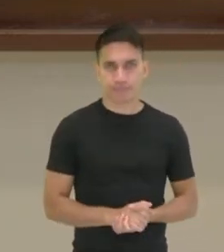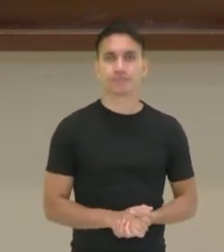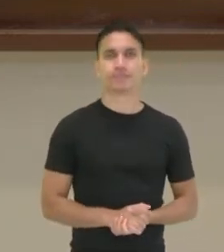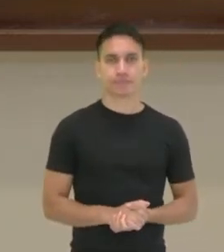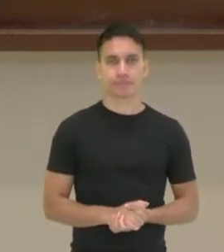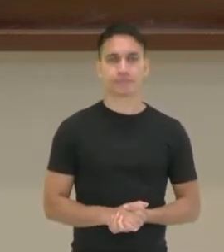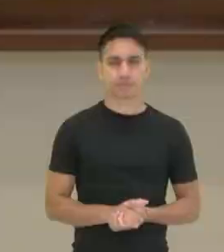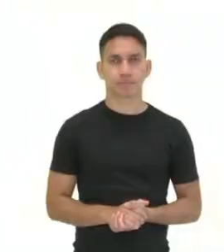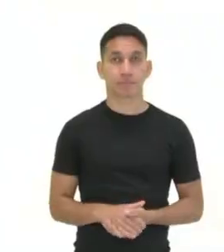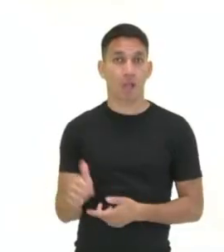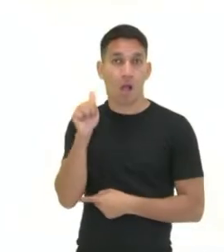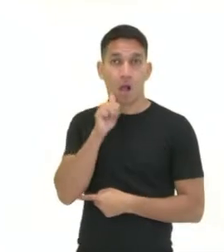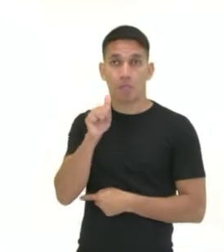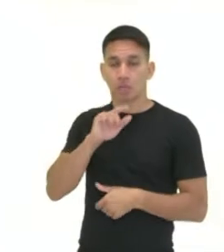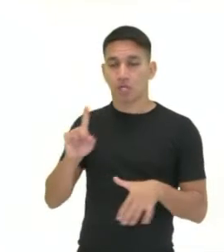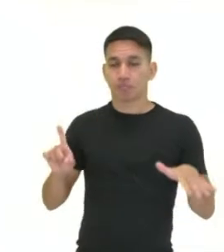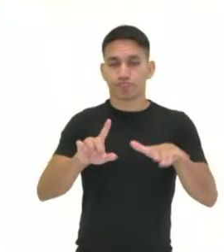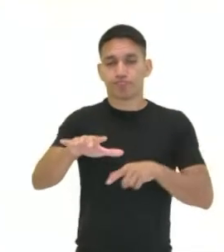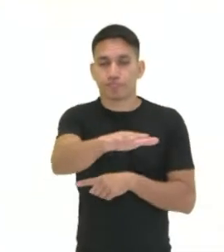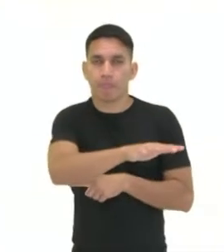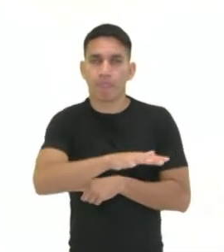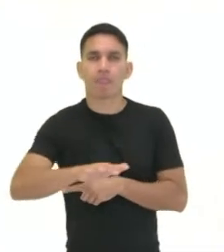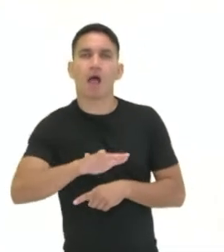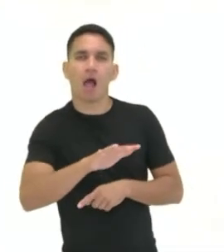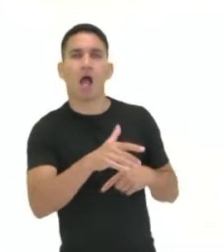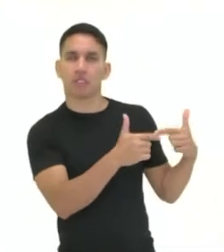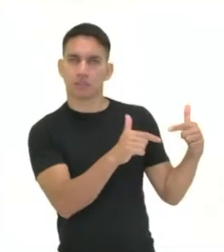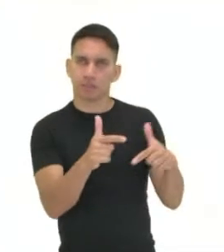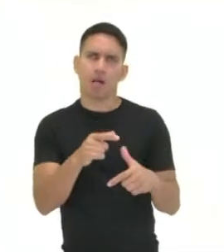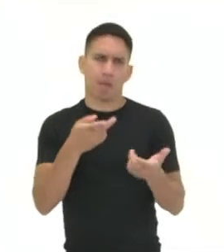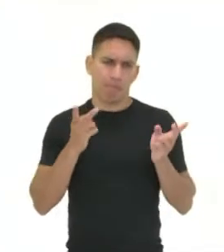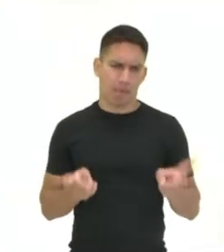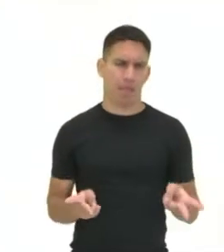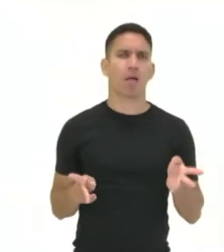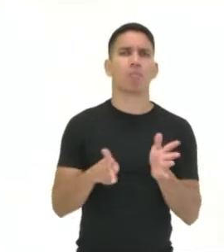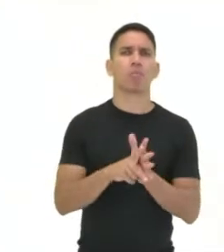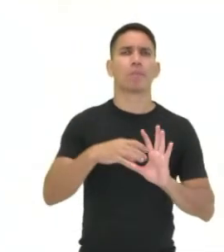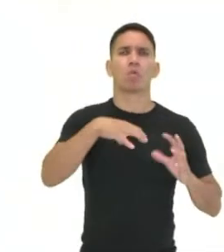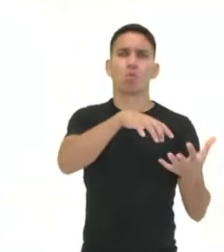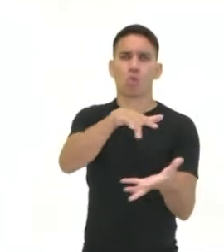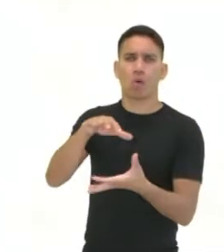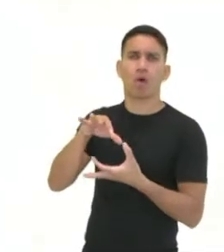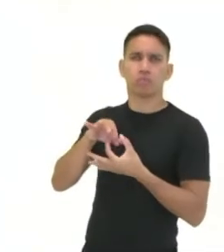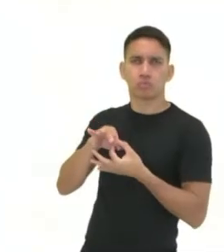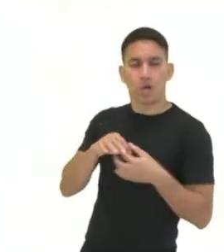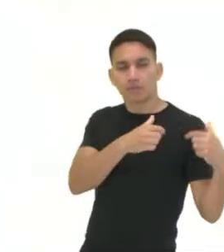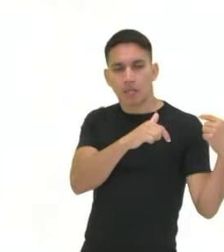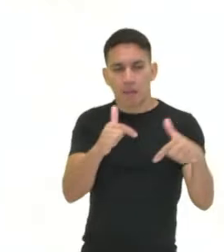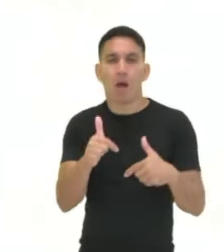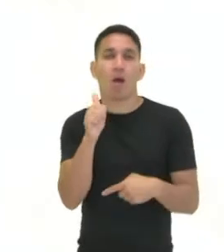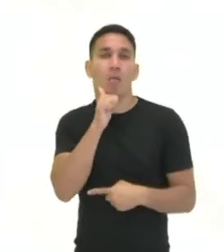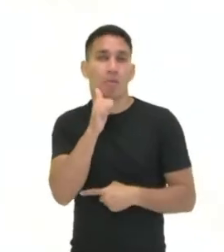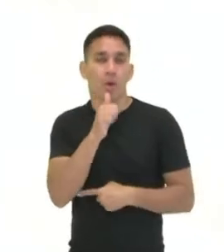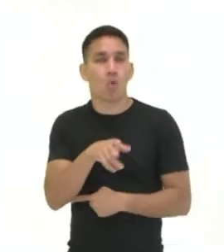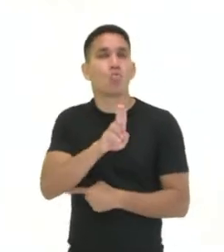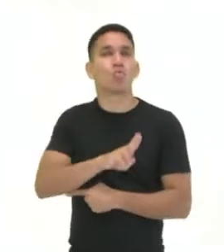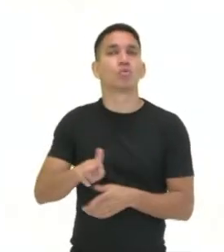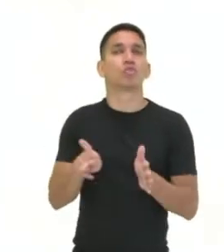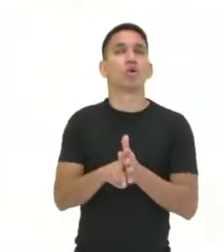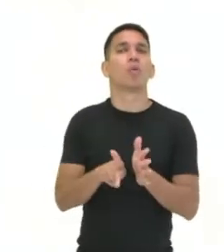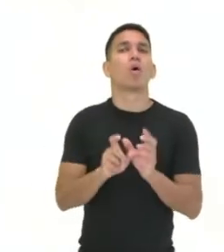Então, a mulher no mercado, né? Mesmo no mundo globalizado, o trabalho feminino ele ainda é muito utilizado em formas de emprego